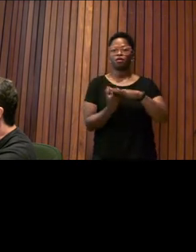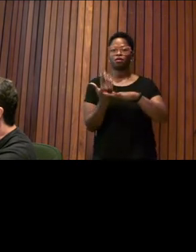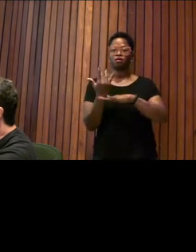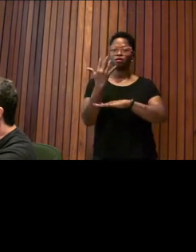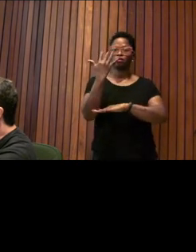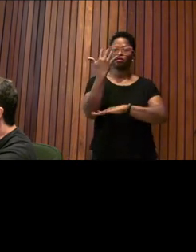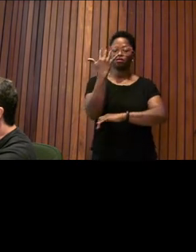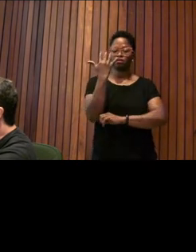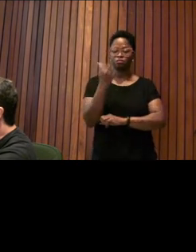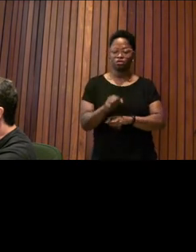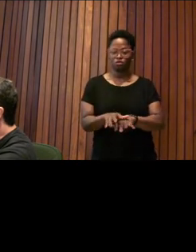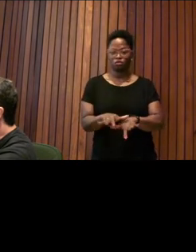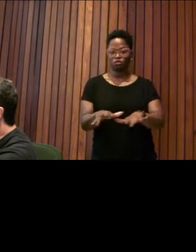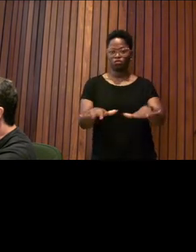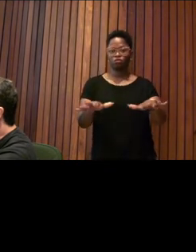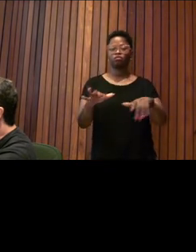Alex,